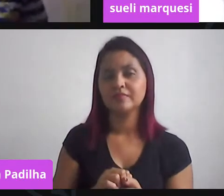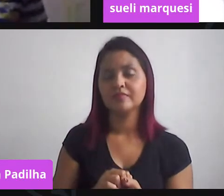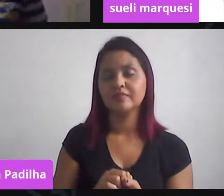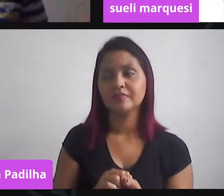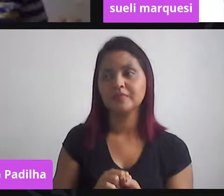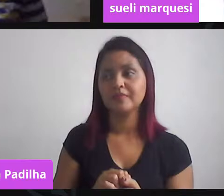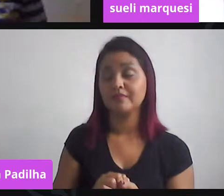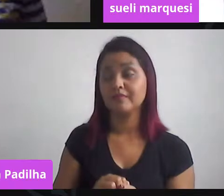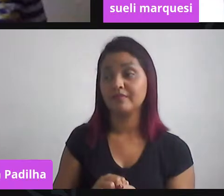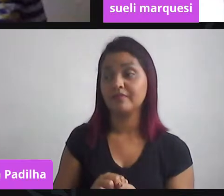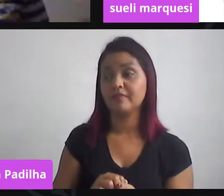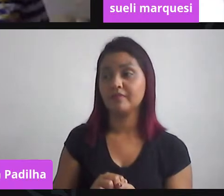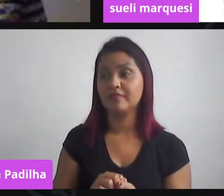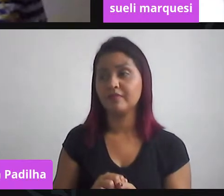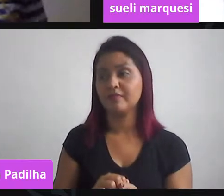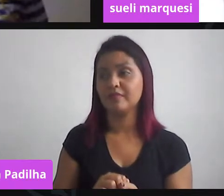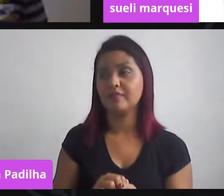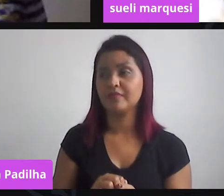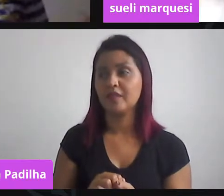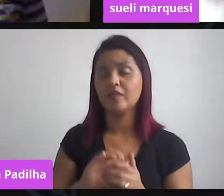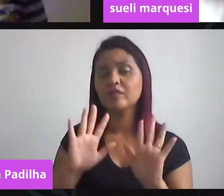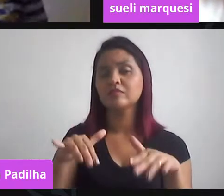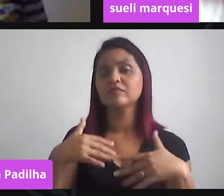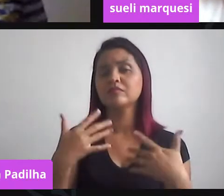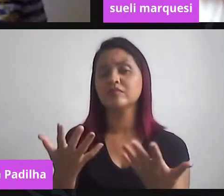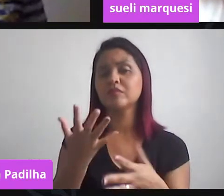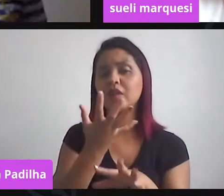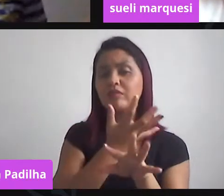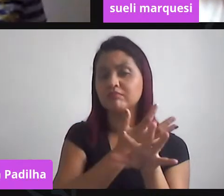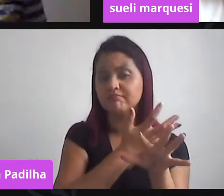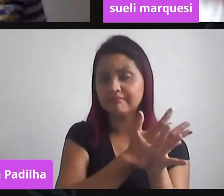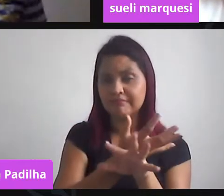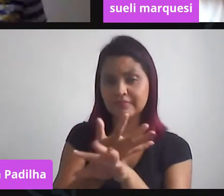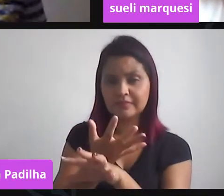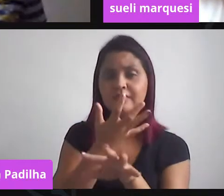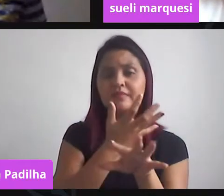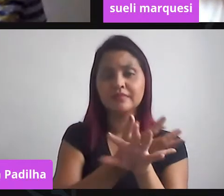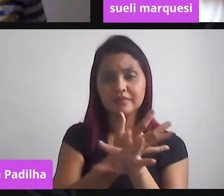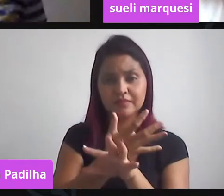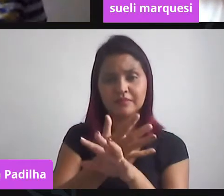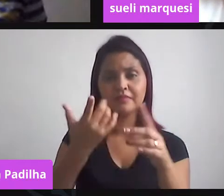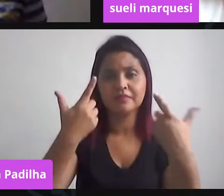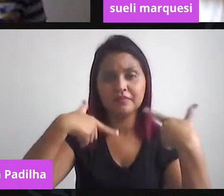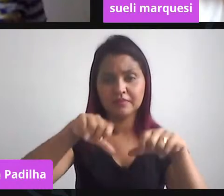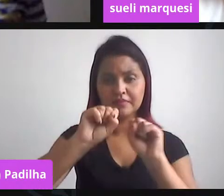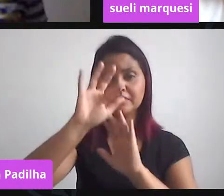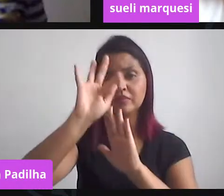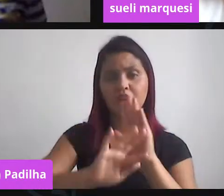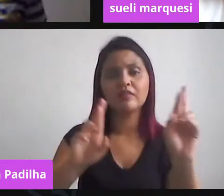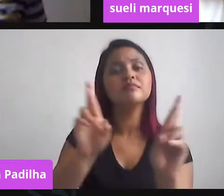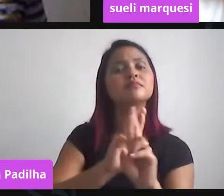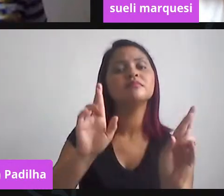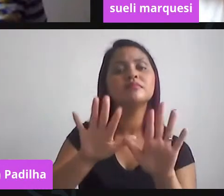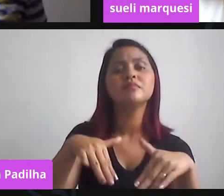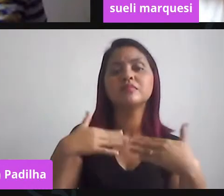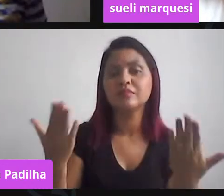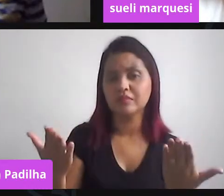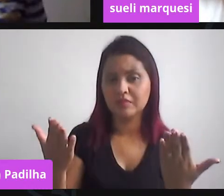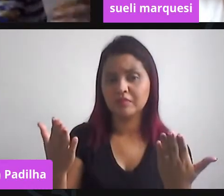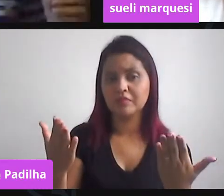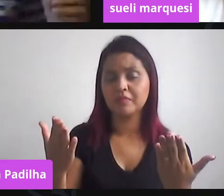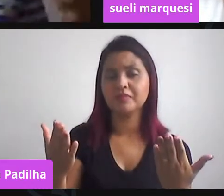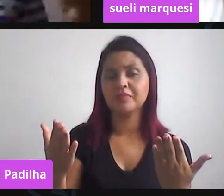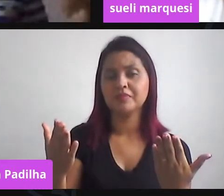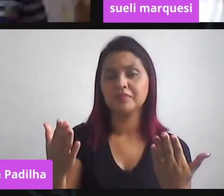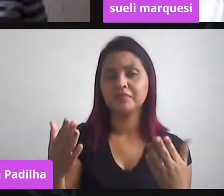diz assim, com quais disciplinas essa linguística textual se relaciona? E